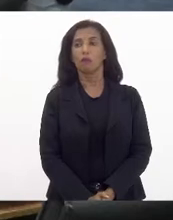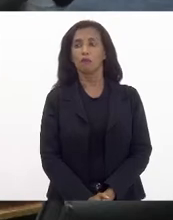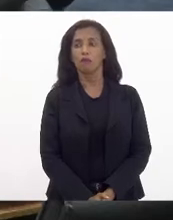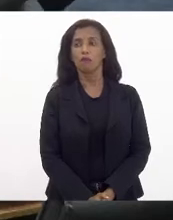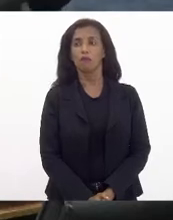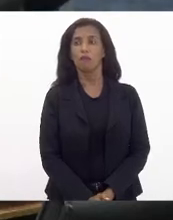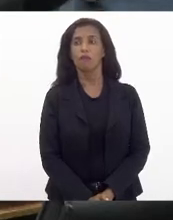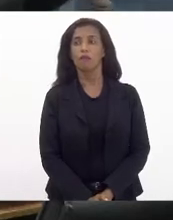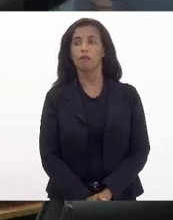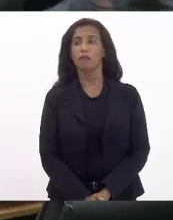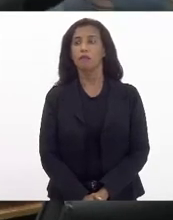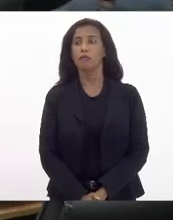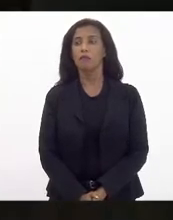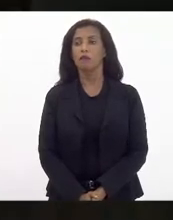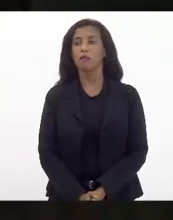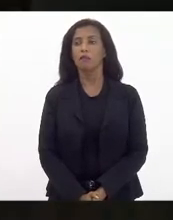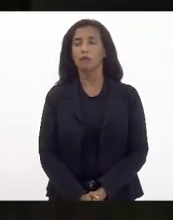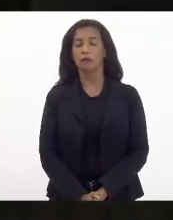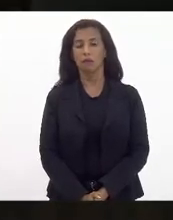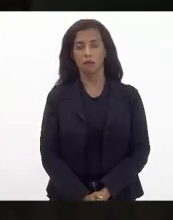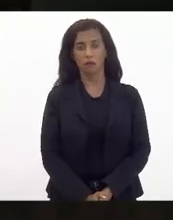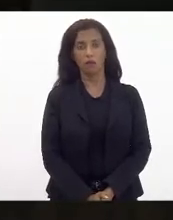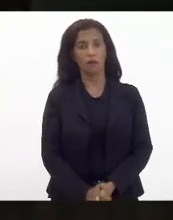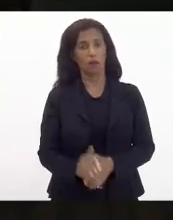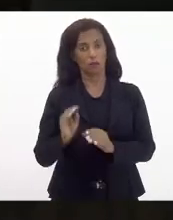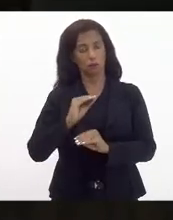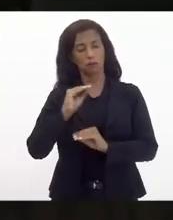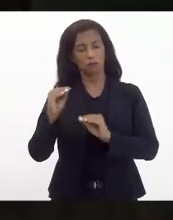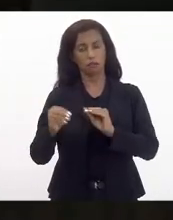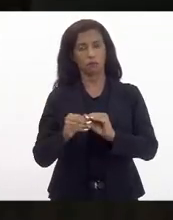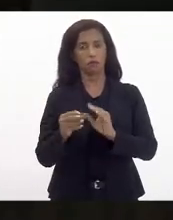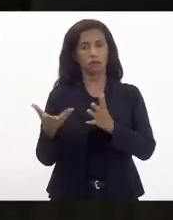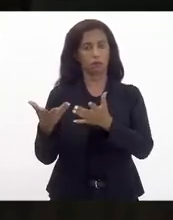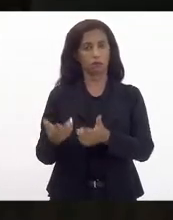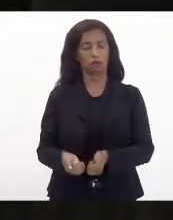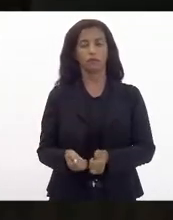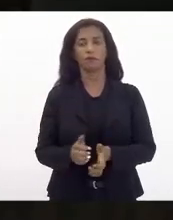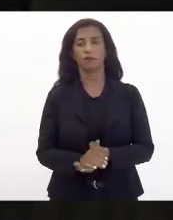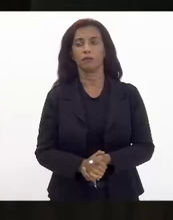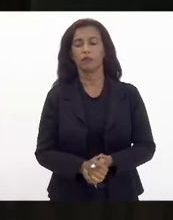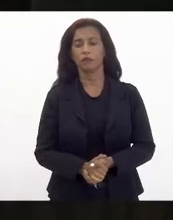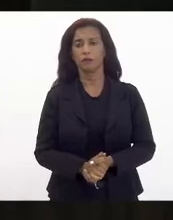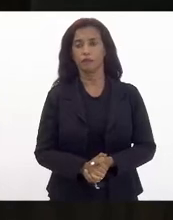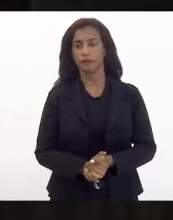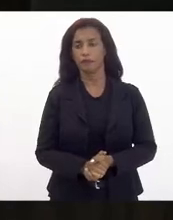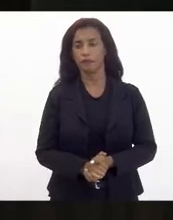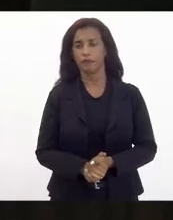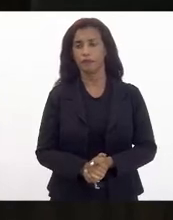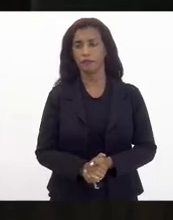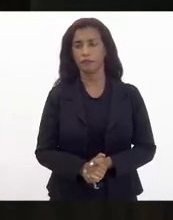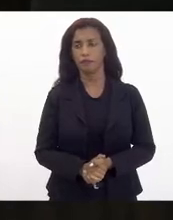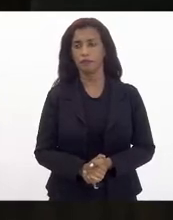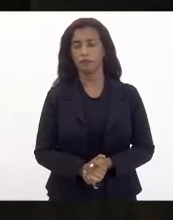senhores e senhoras aprovados será o último o último da pauta